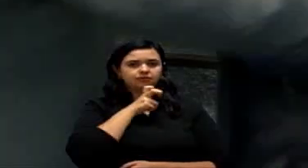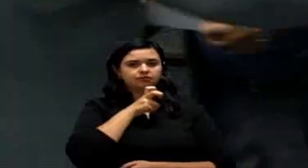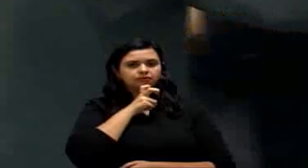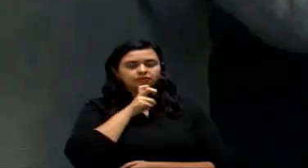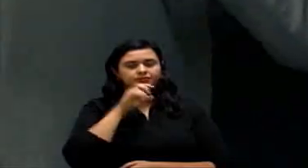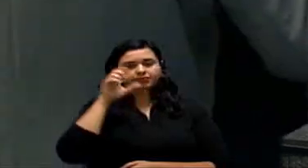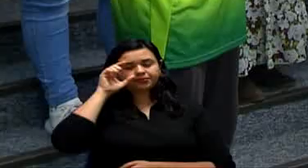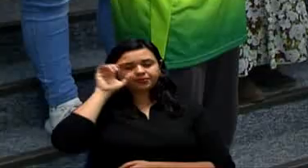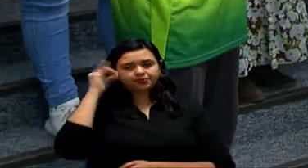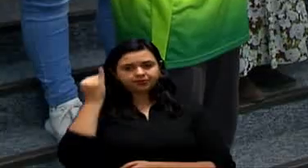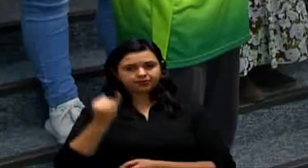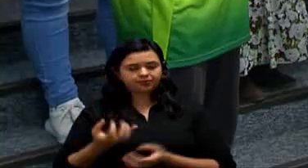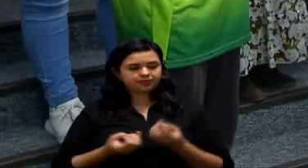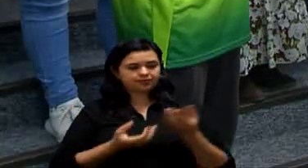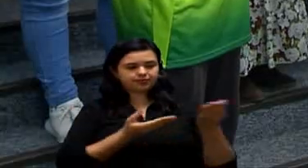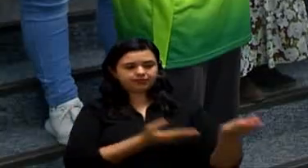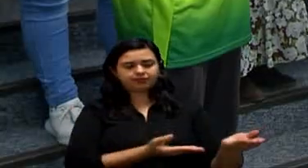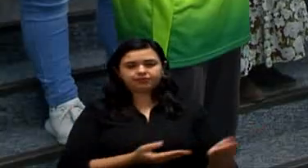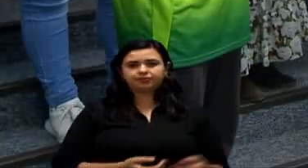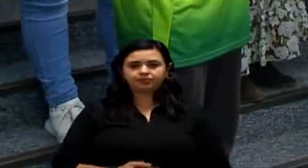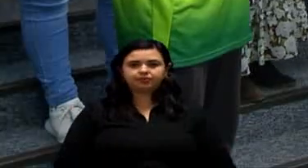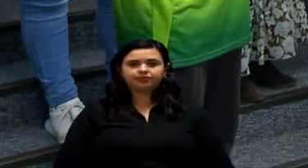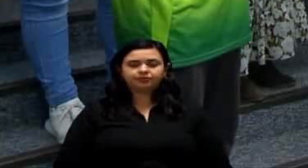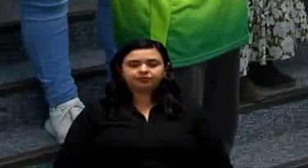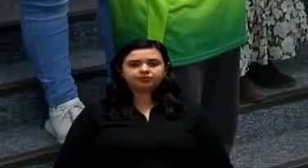Iara Bernardes fará entrega